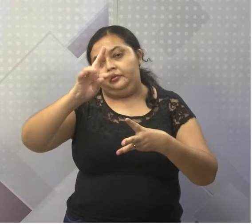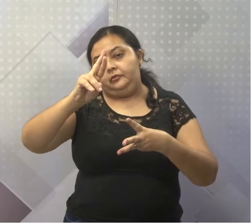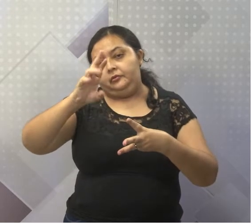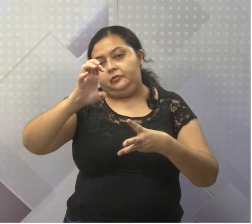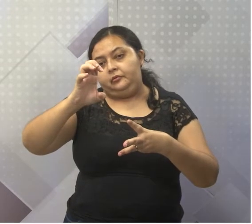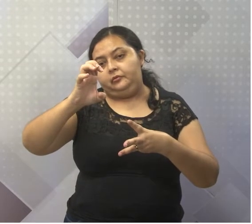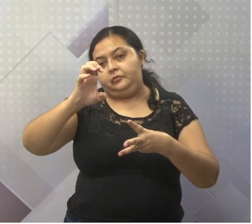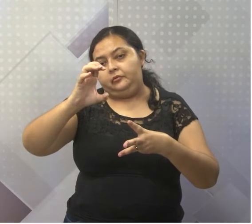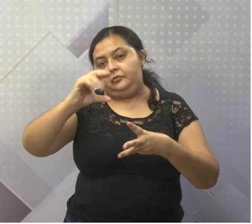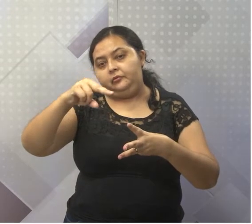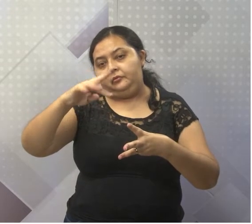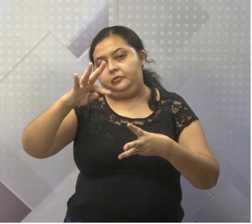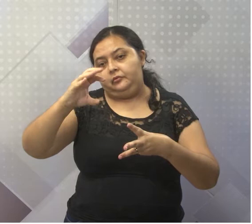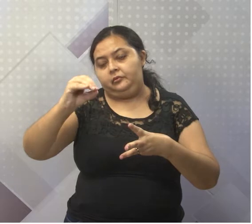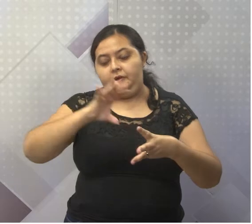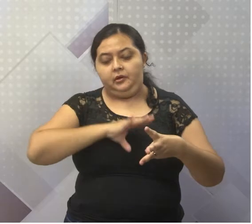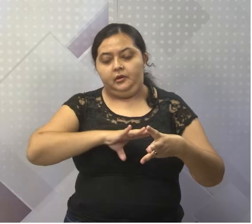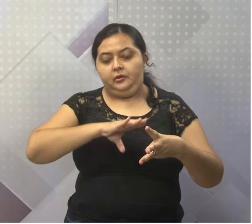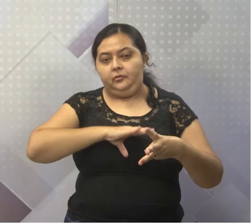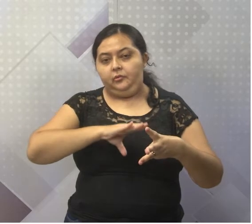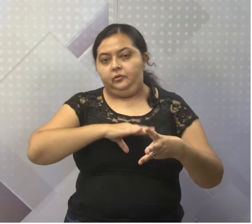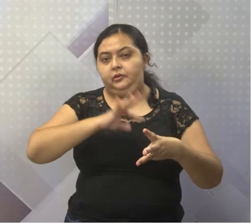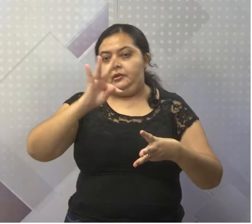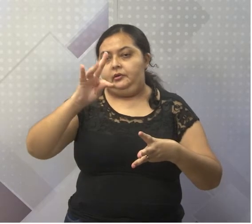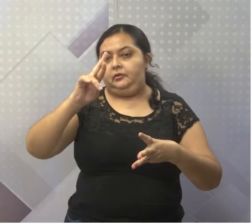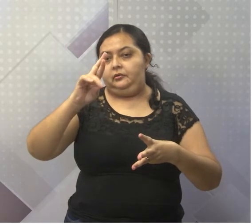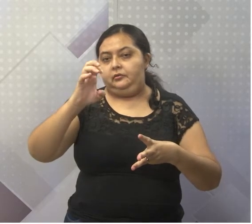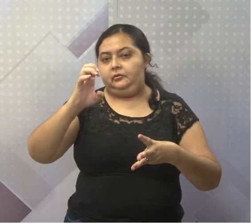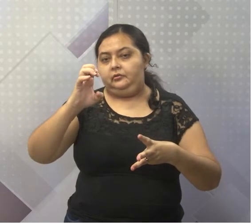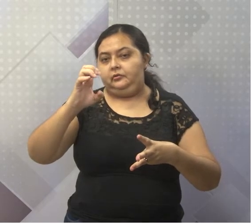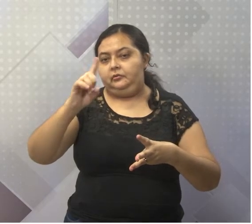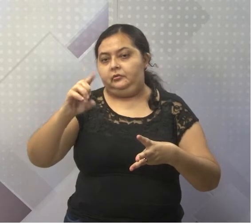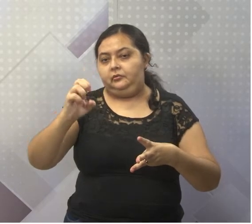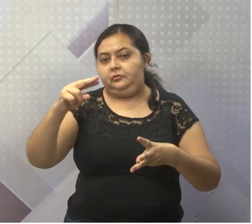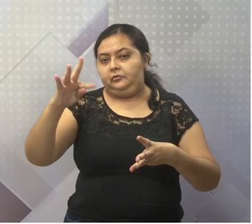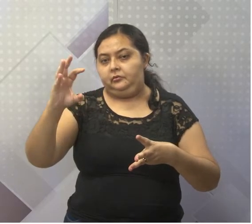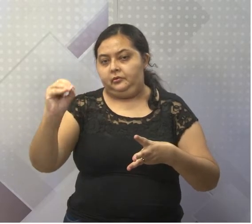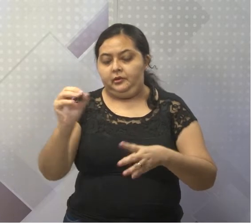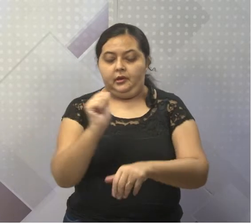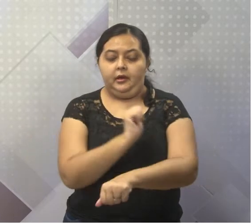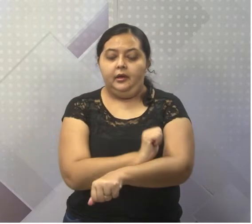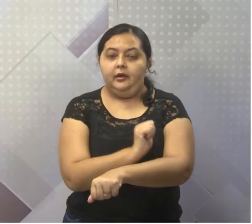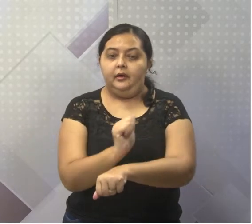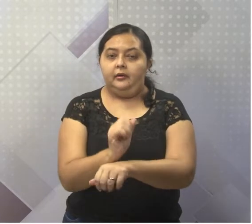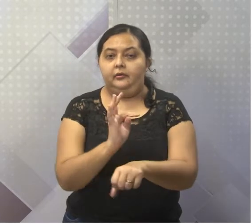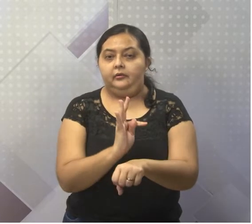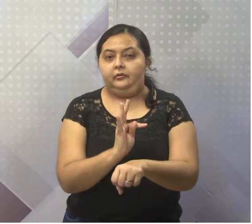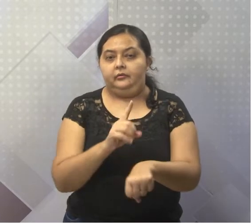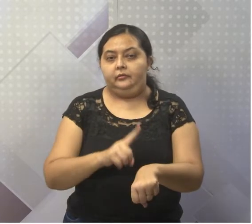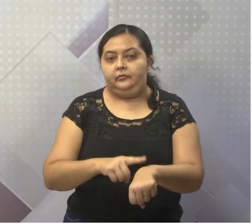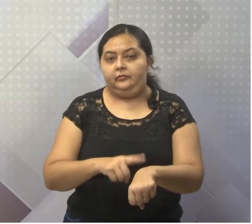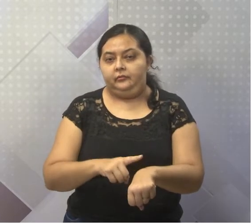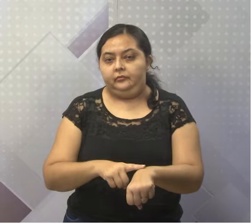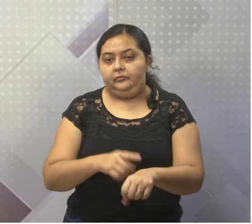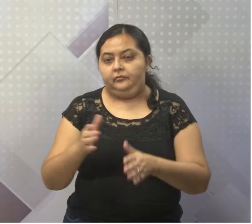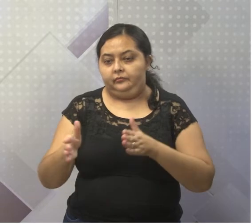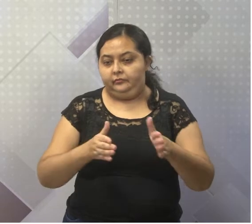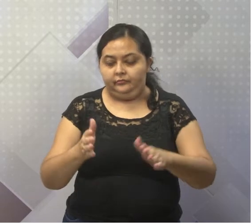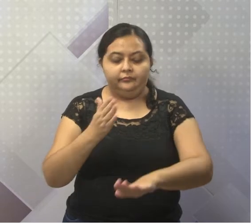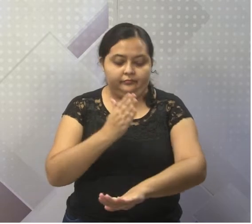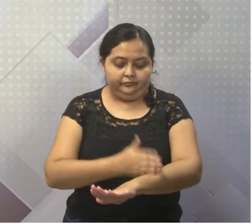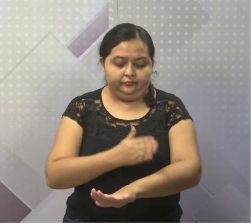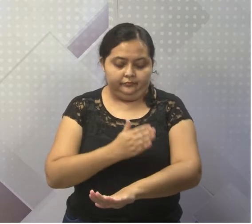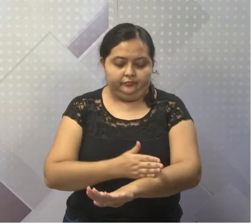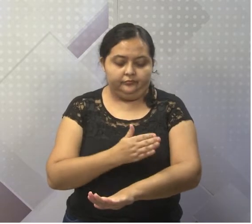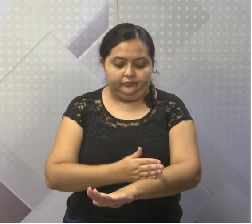que em português é 300 é o período da história da arte que segue ao período da idade média na Itália